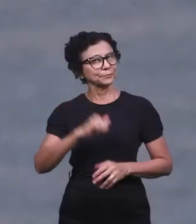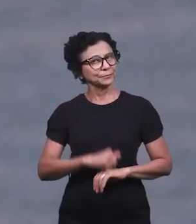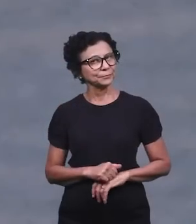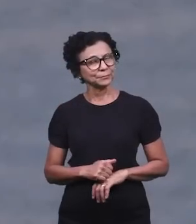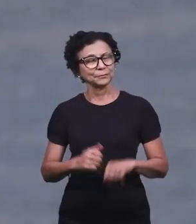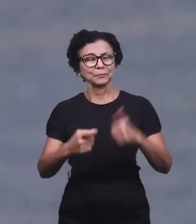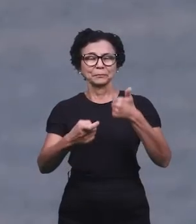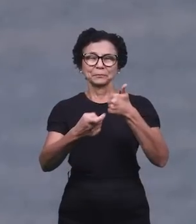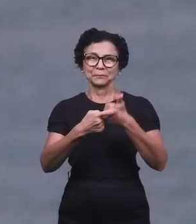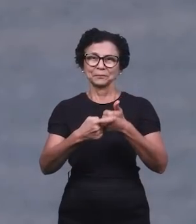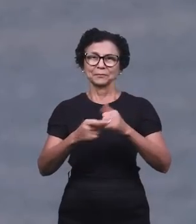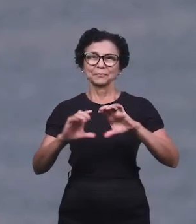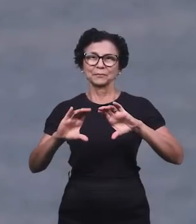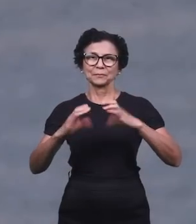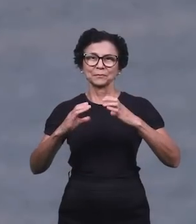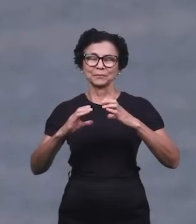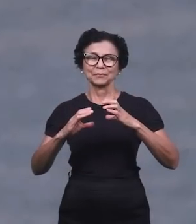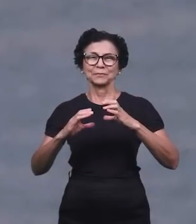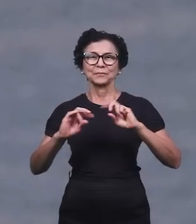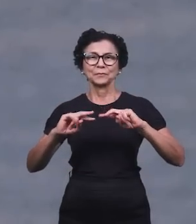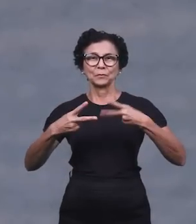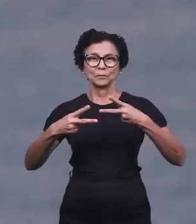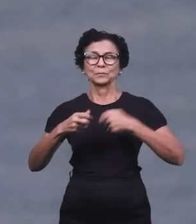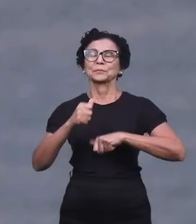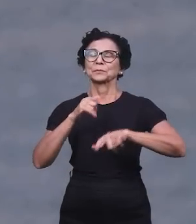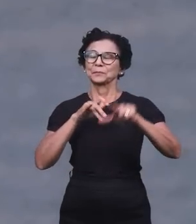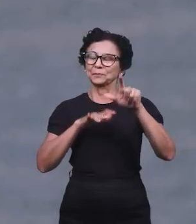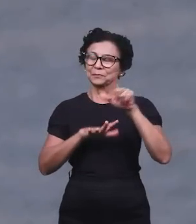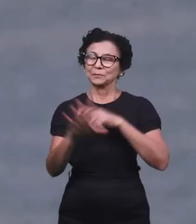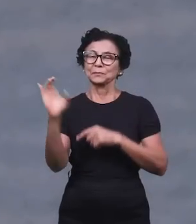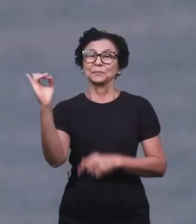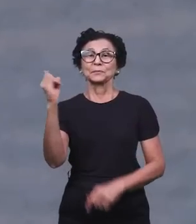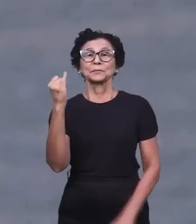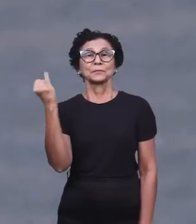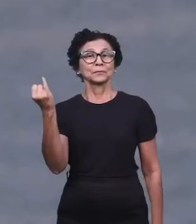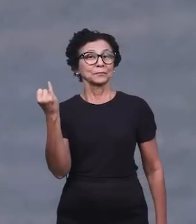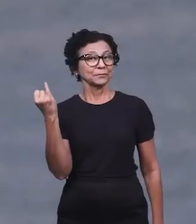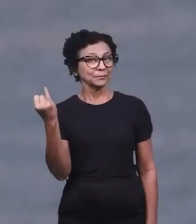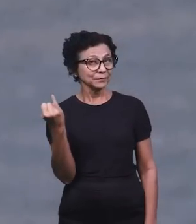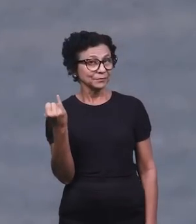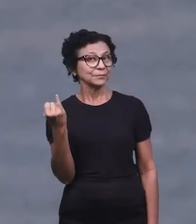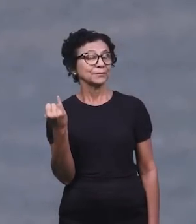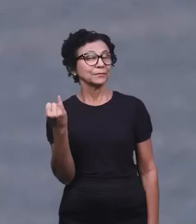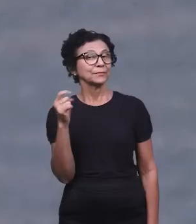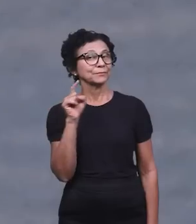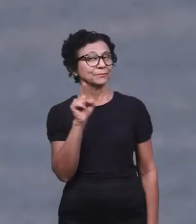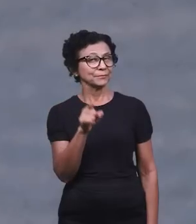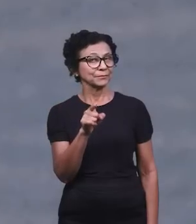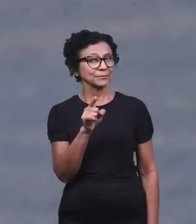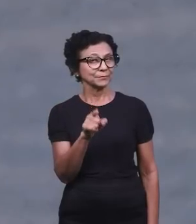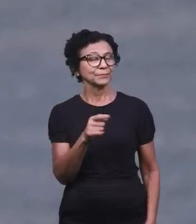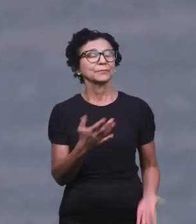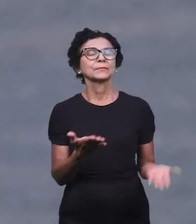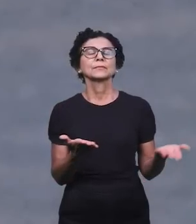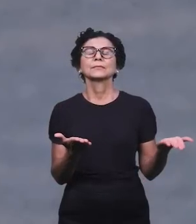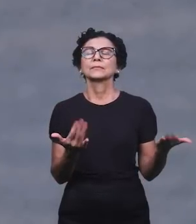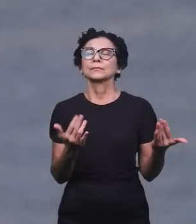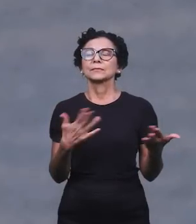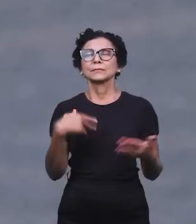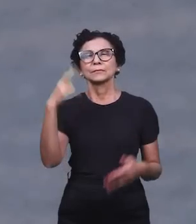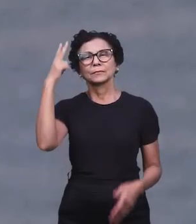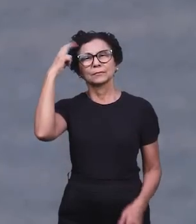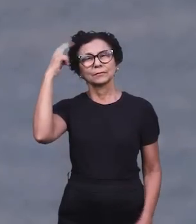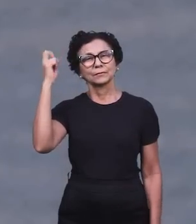sabe, curta, comente e compartilhe. É muito importante você fazer isso e eu sei que você, que é jovem e